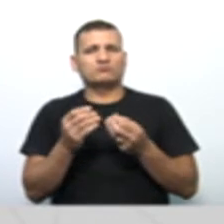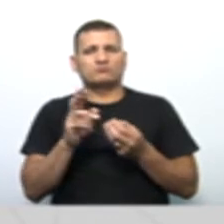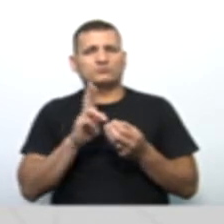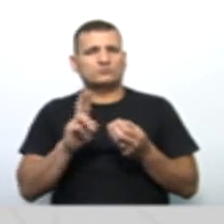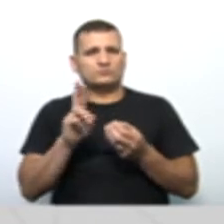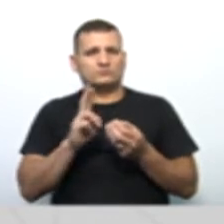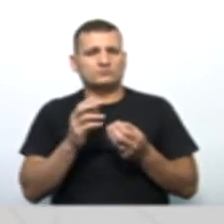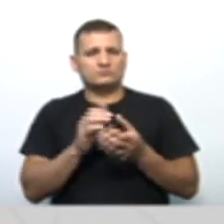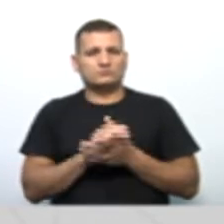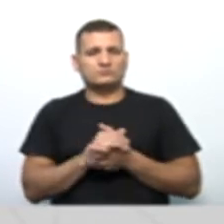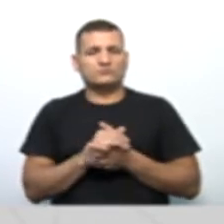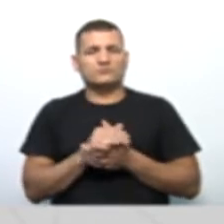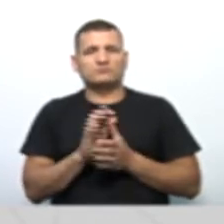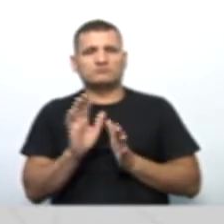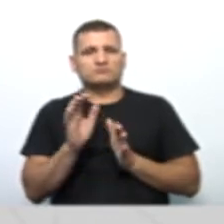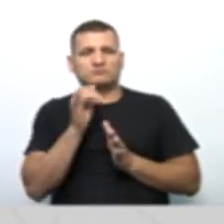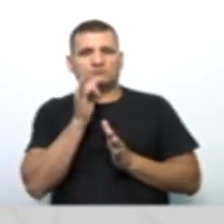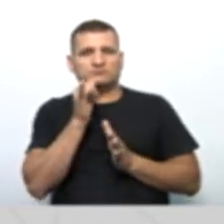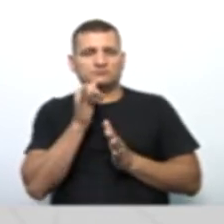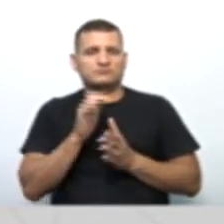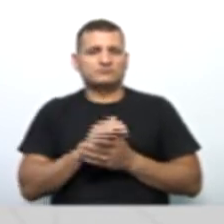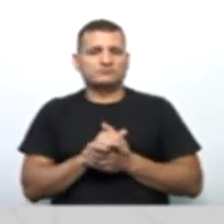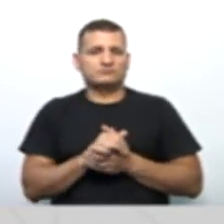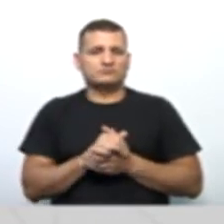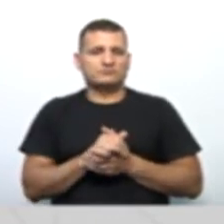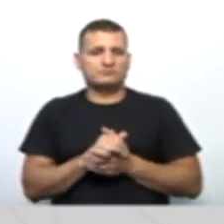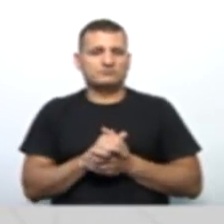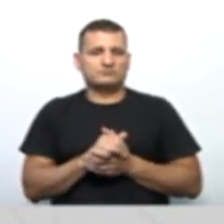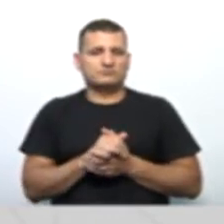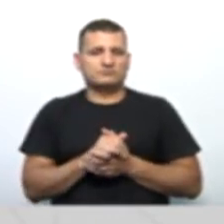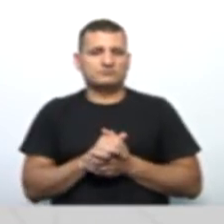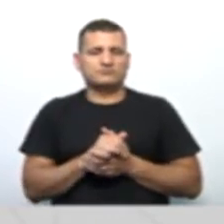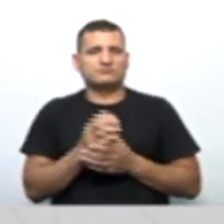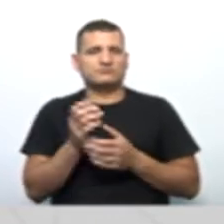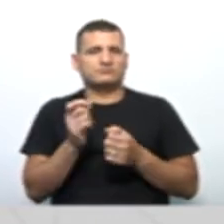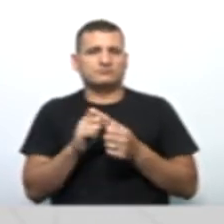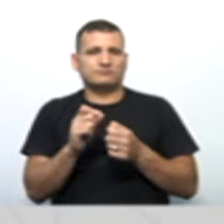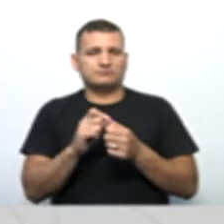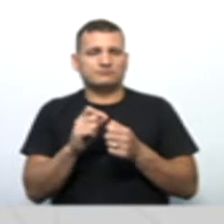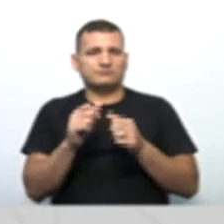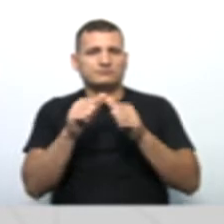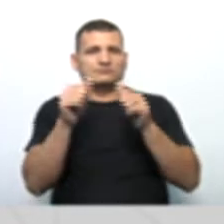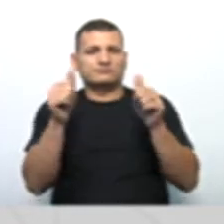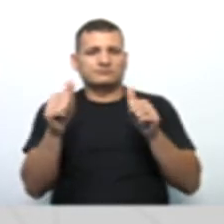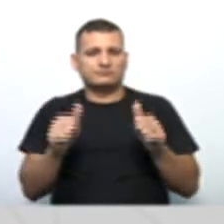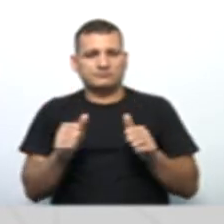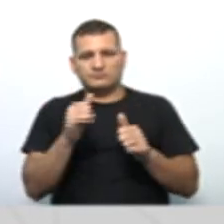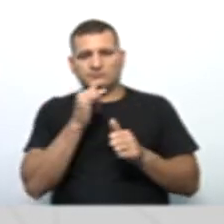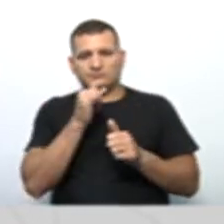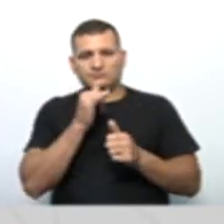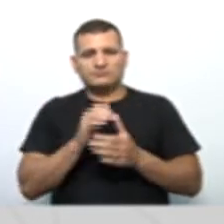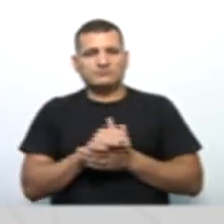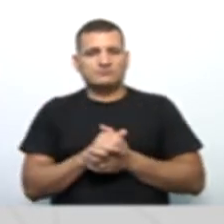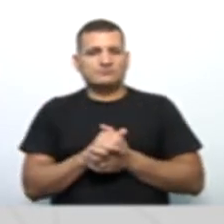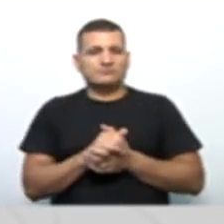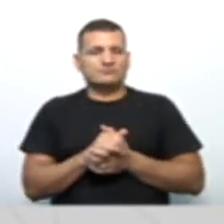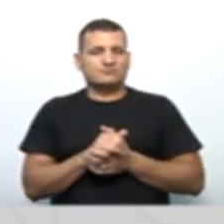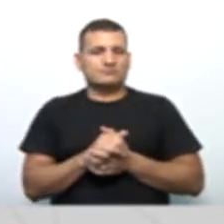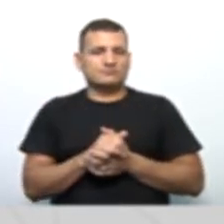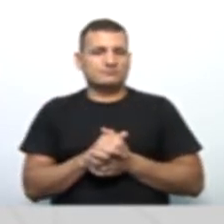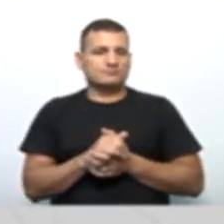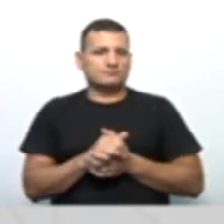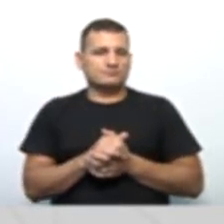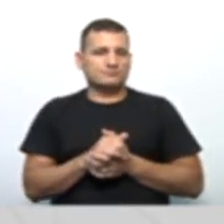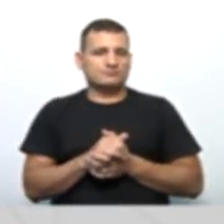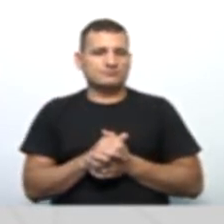você vai pensar pô eu quero fazer 11 mai uma imagem aqui então você vai pegar ó seleciona clique você